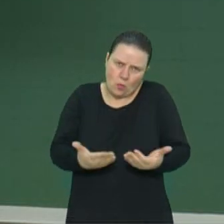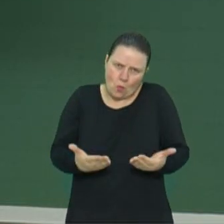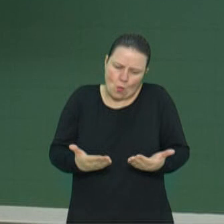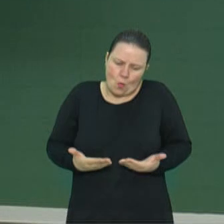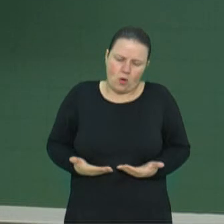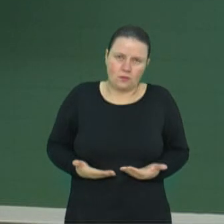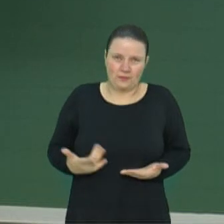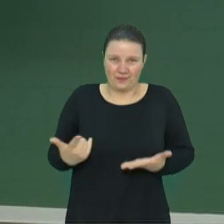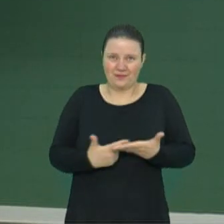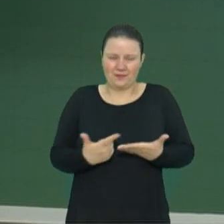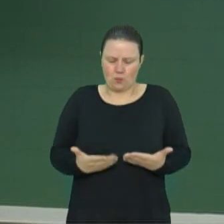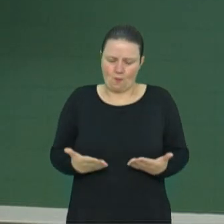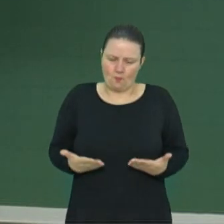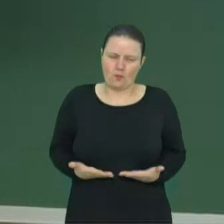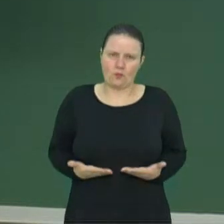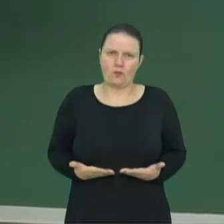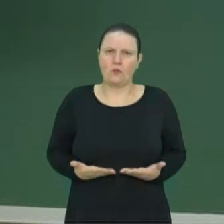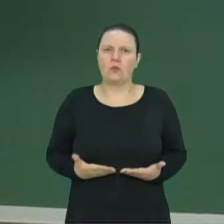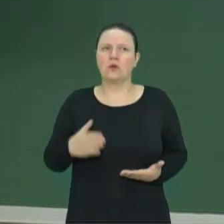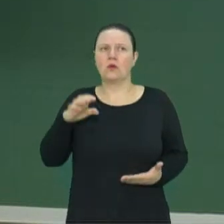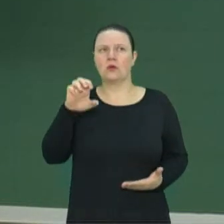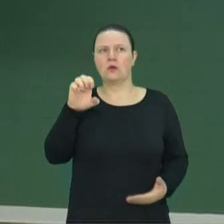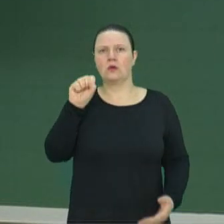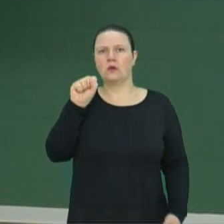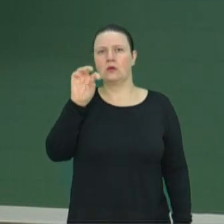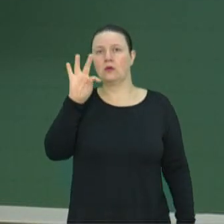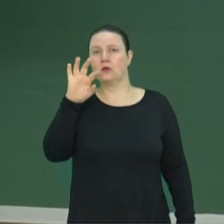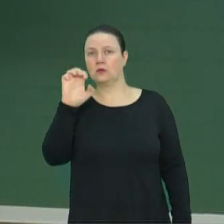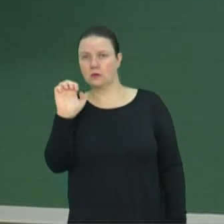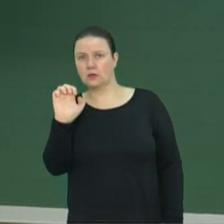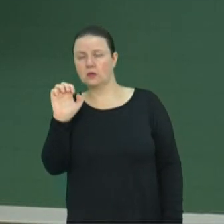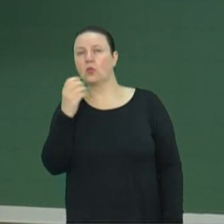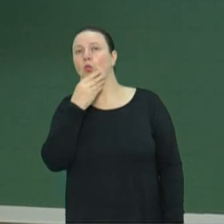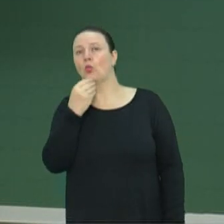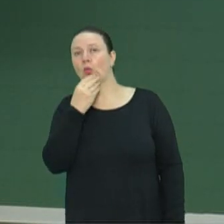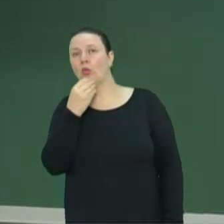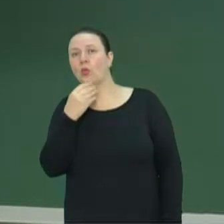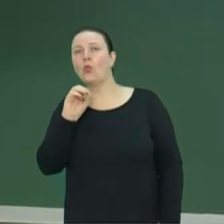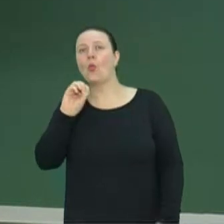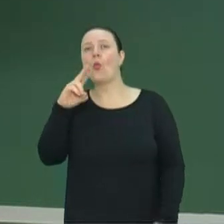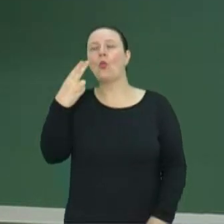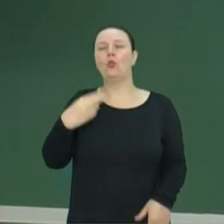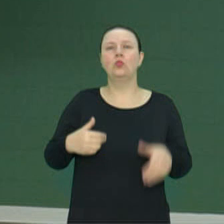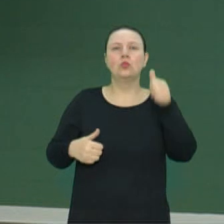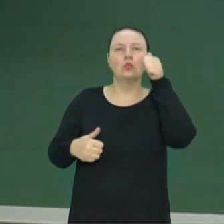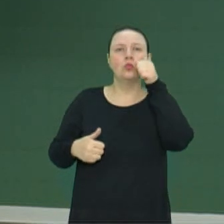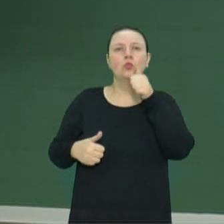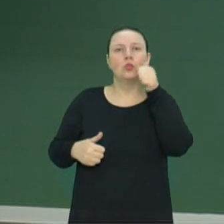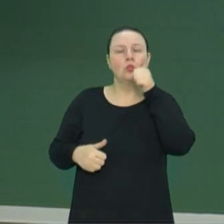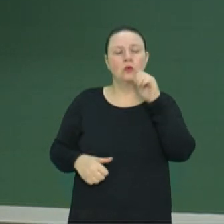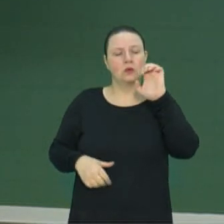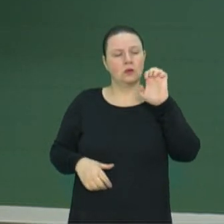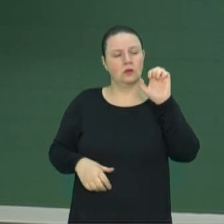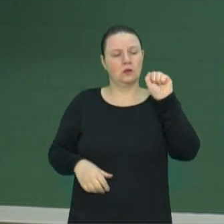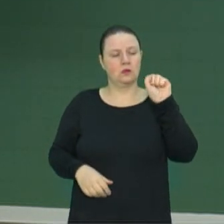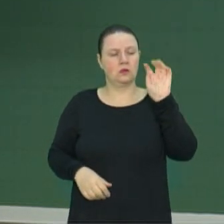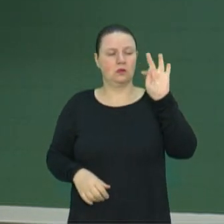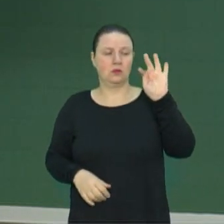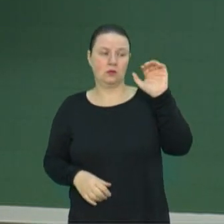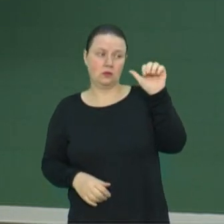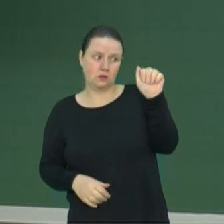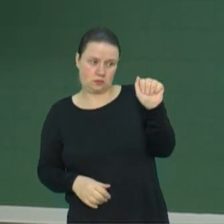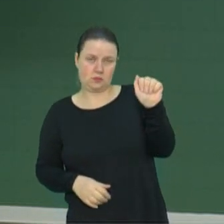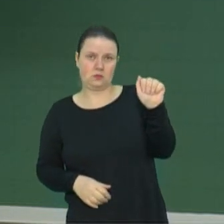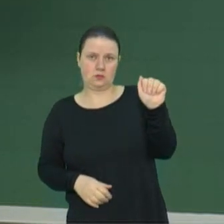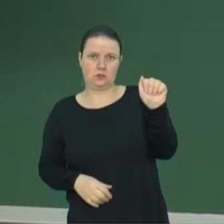o este, se for no masculino, ou esta, se estiver no feminino. Estes ou esta, se estiver também